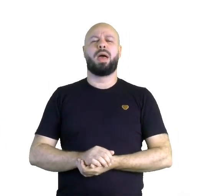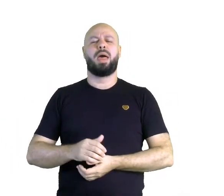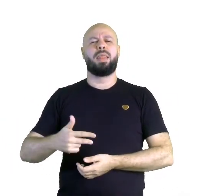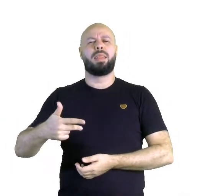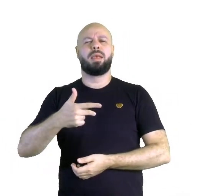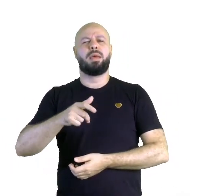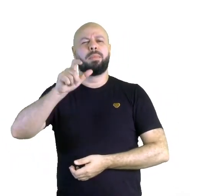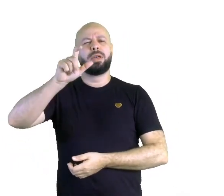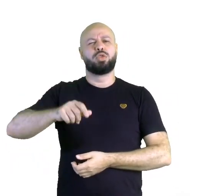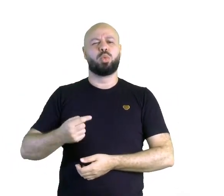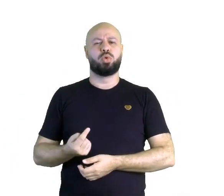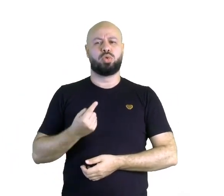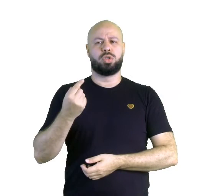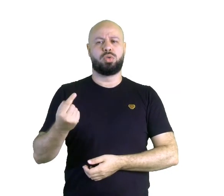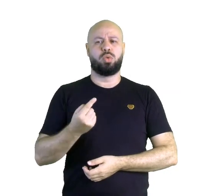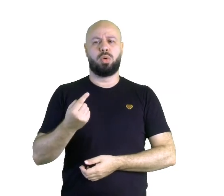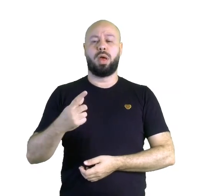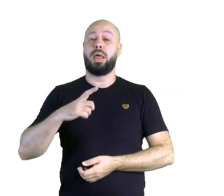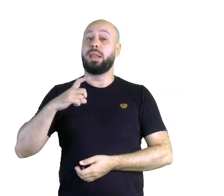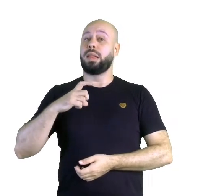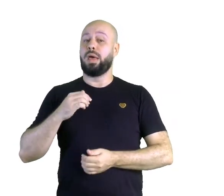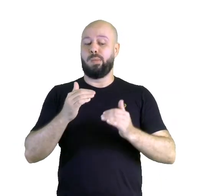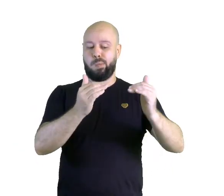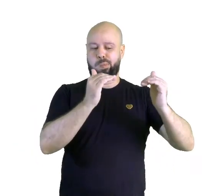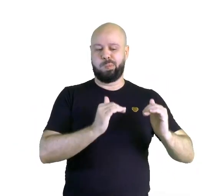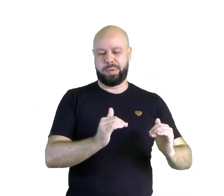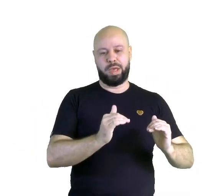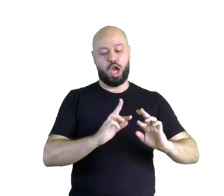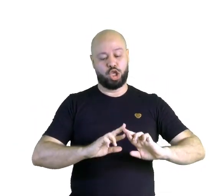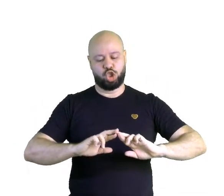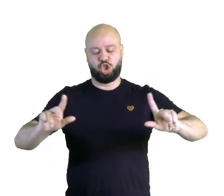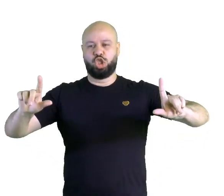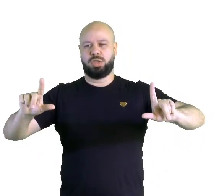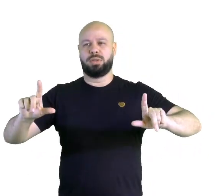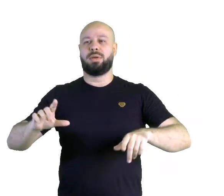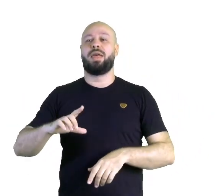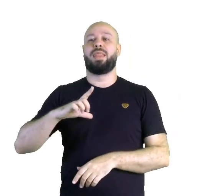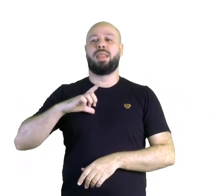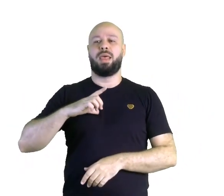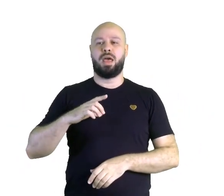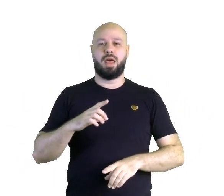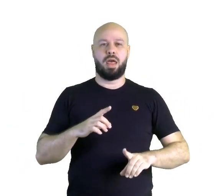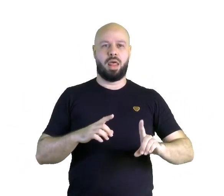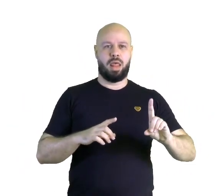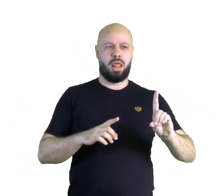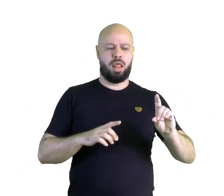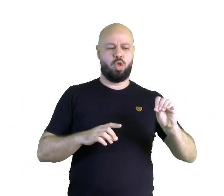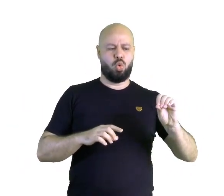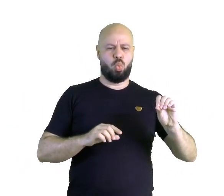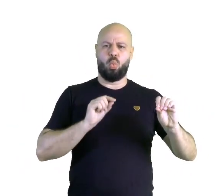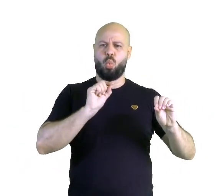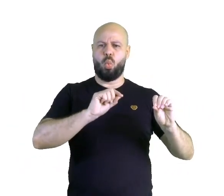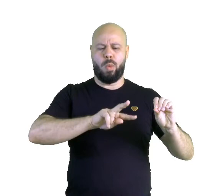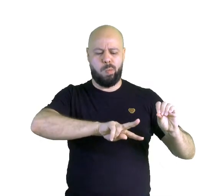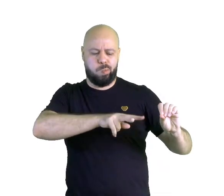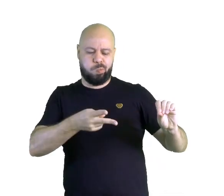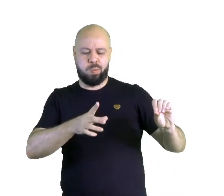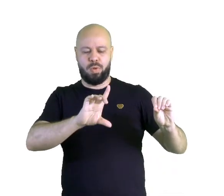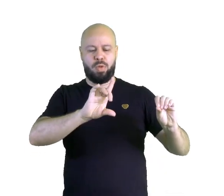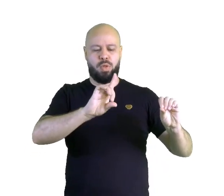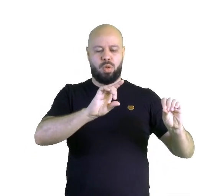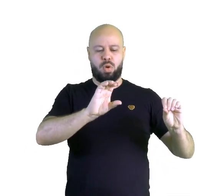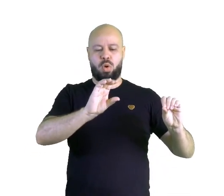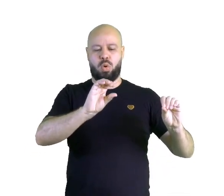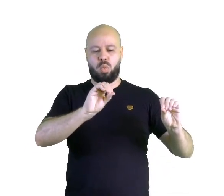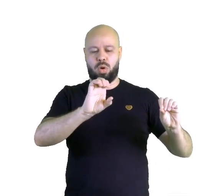do singular, ele é transformado em does, né? Does, então doesn't, que é o does